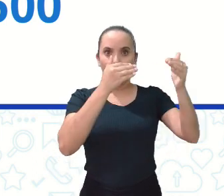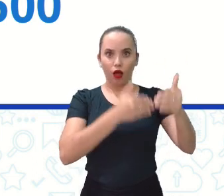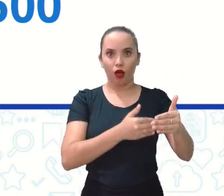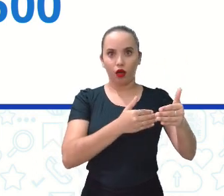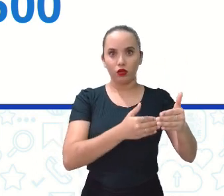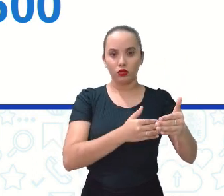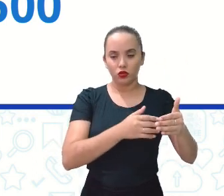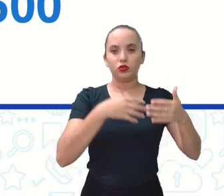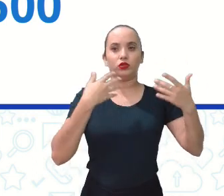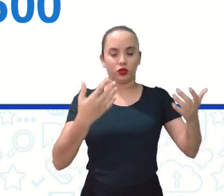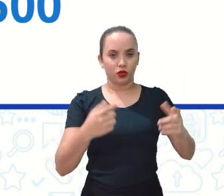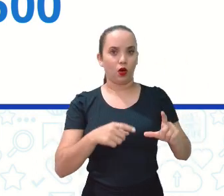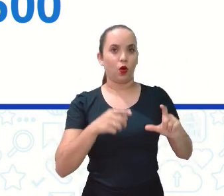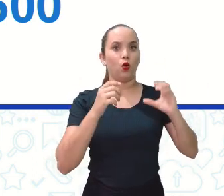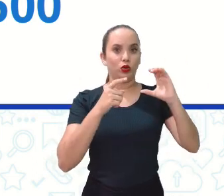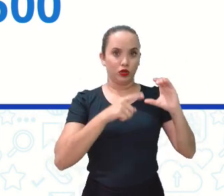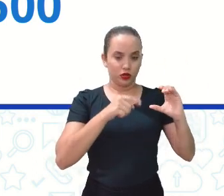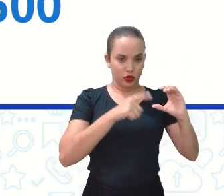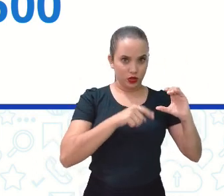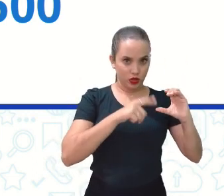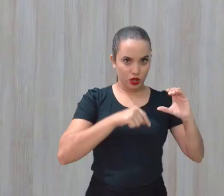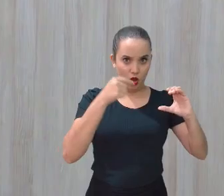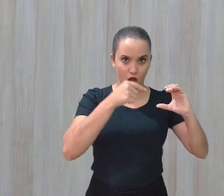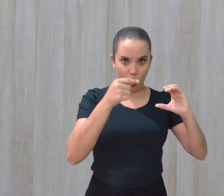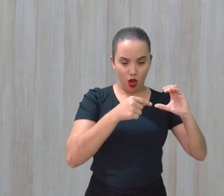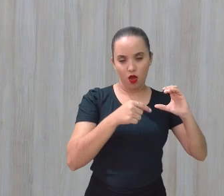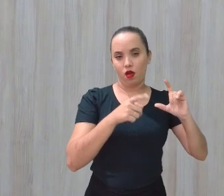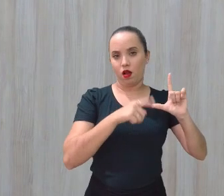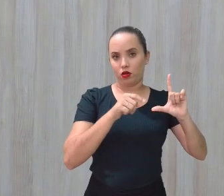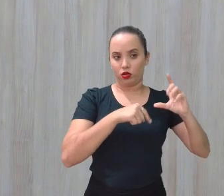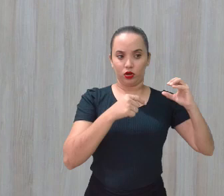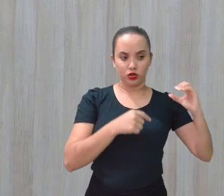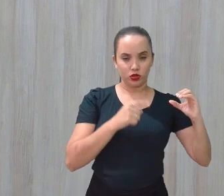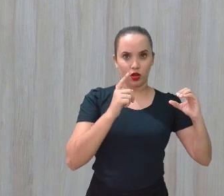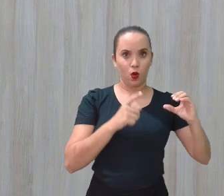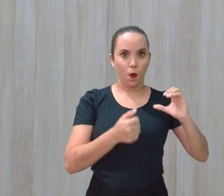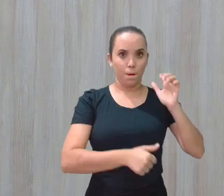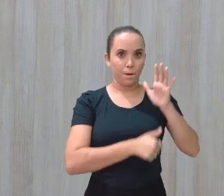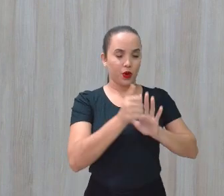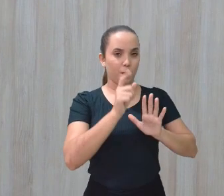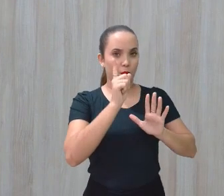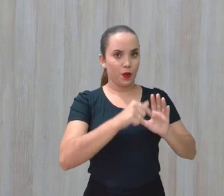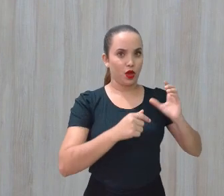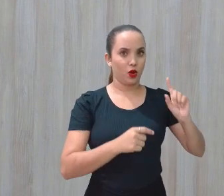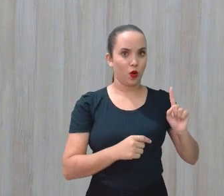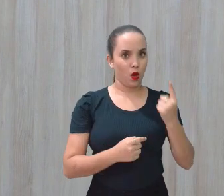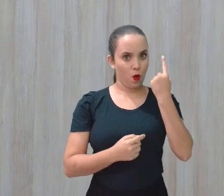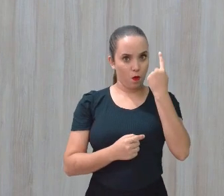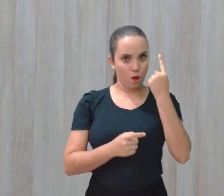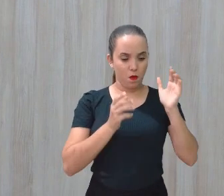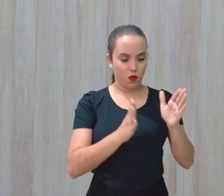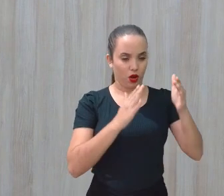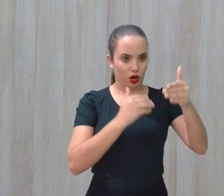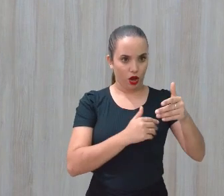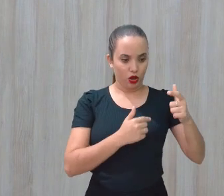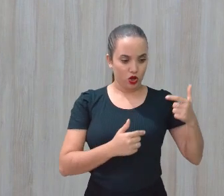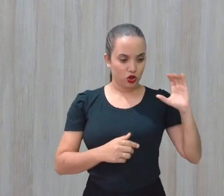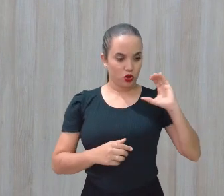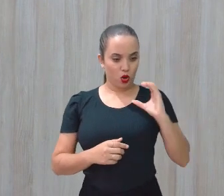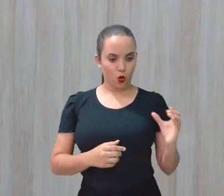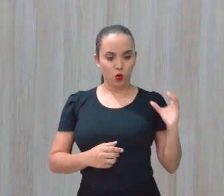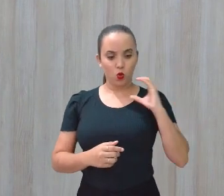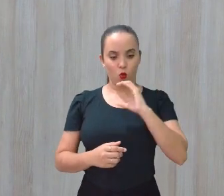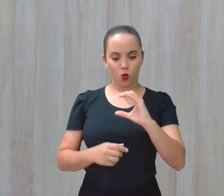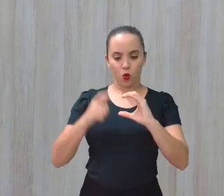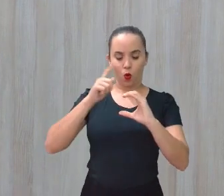Ó. Esse primeiro C aqui representa uma caixa, o segundo C representa uma outra caixa e esse 250,